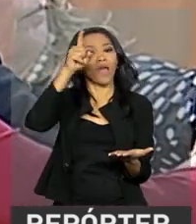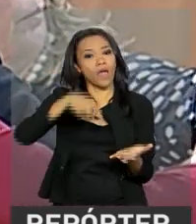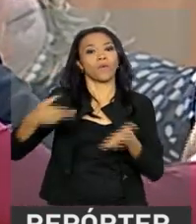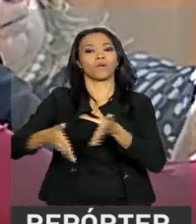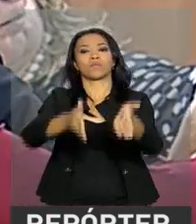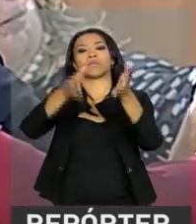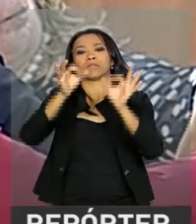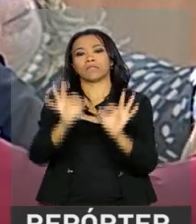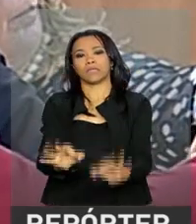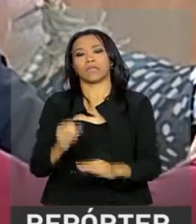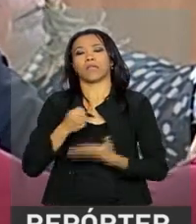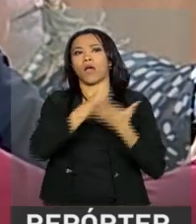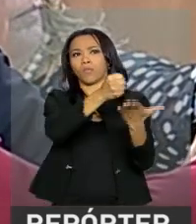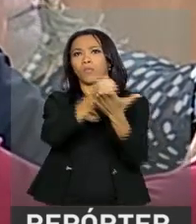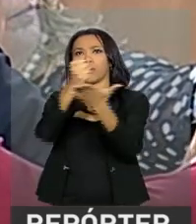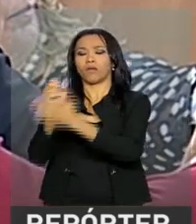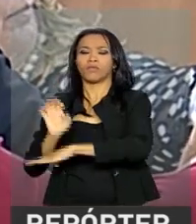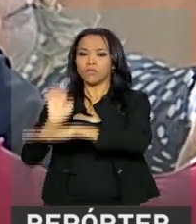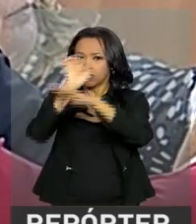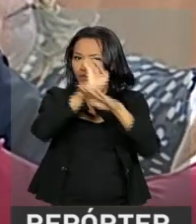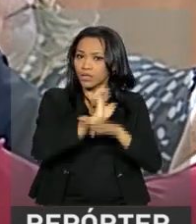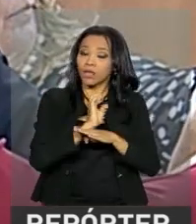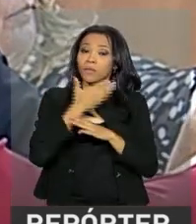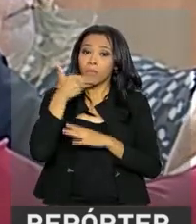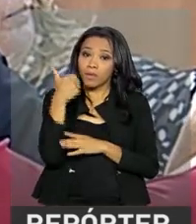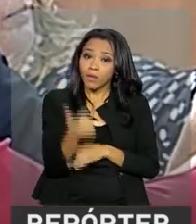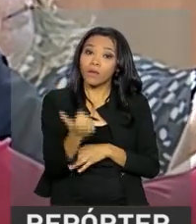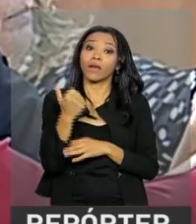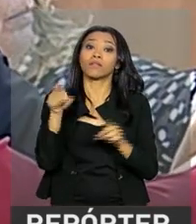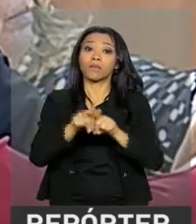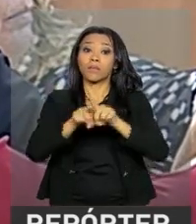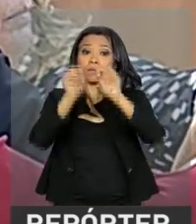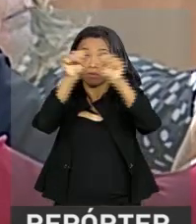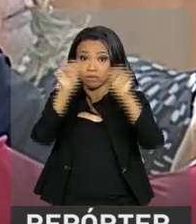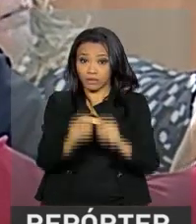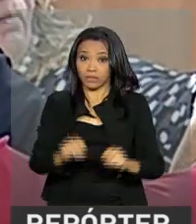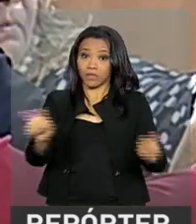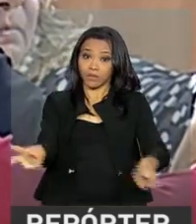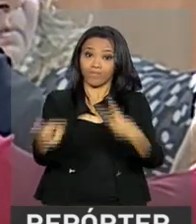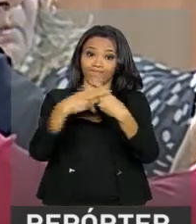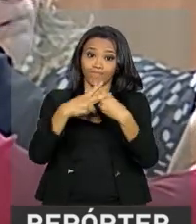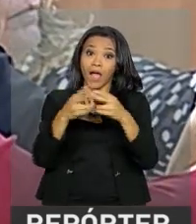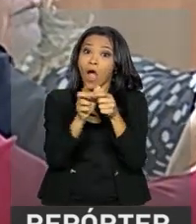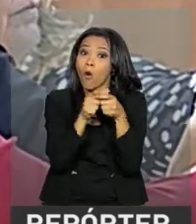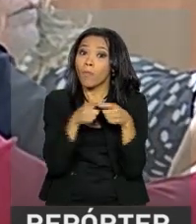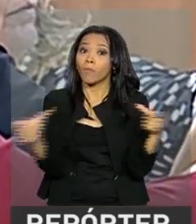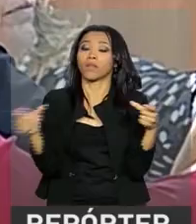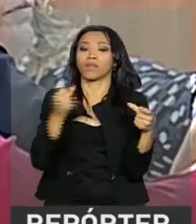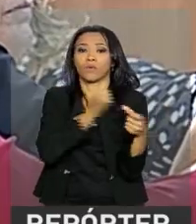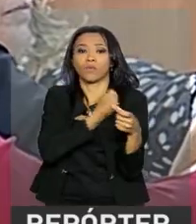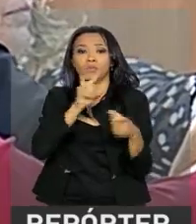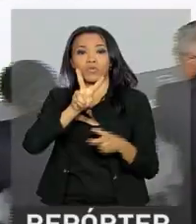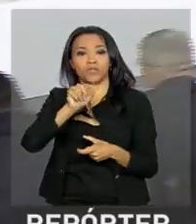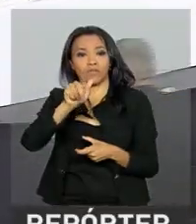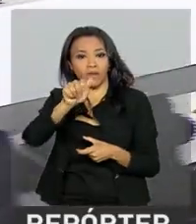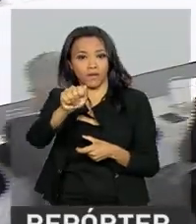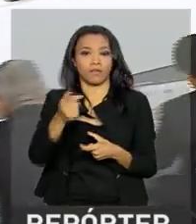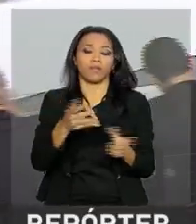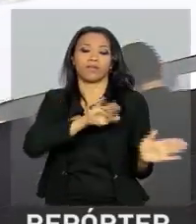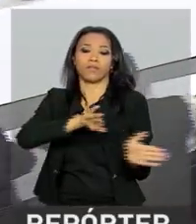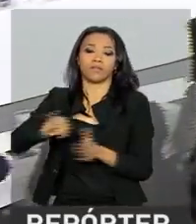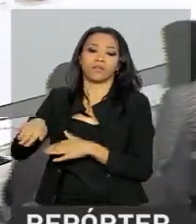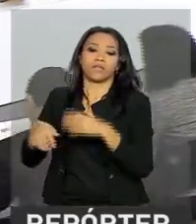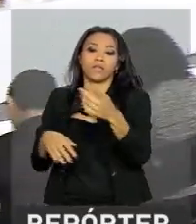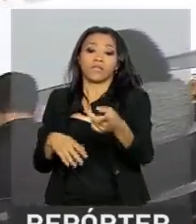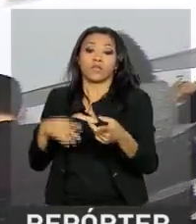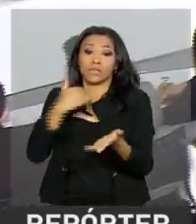apoio aos estados, melhorar a questão prisional, aumentar o número de vagas e ter uma política pública nacional. Os secretários